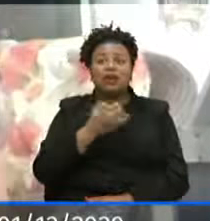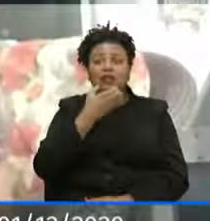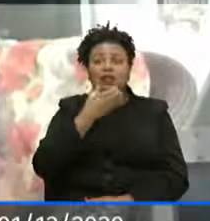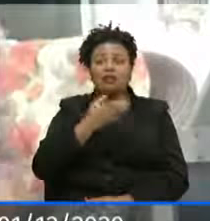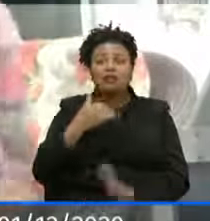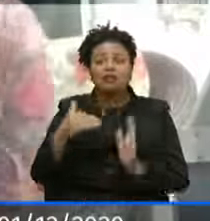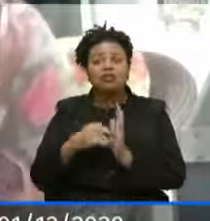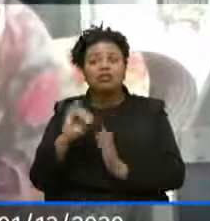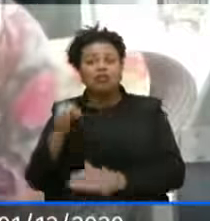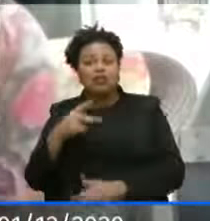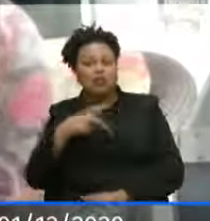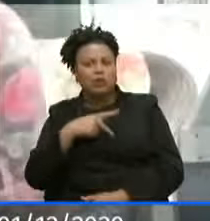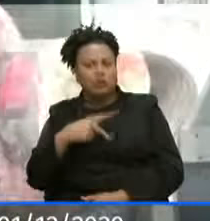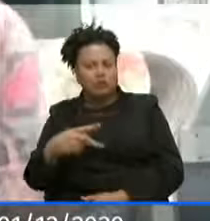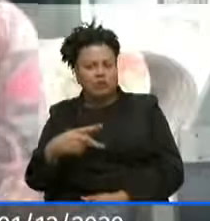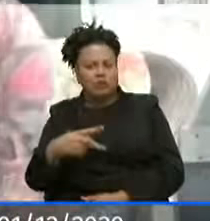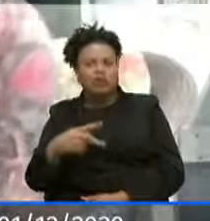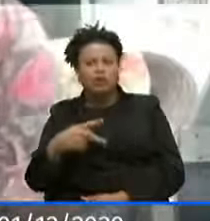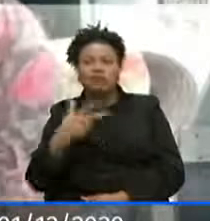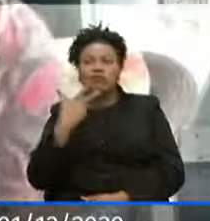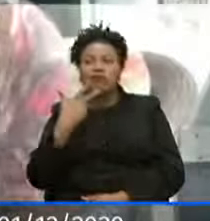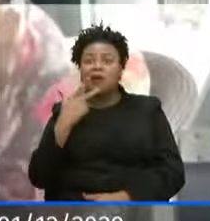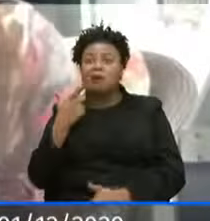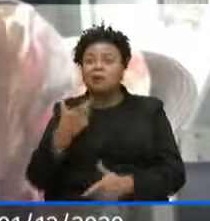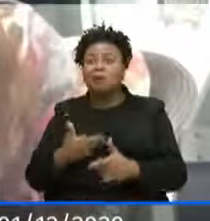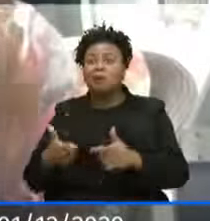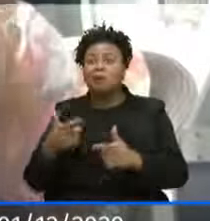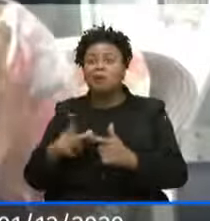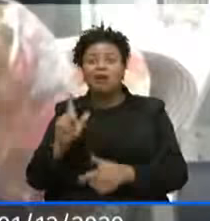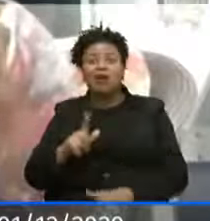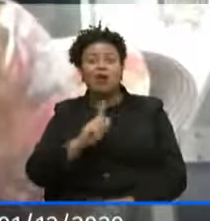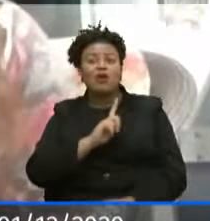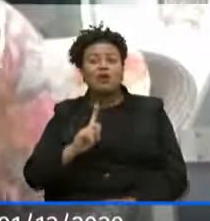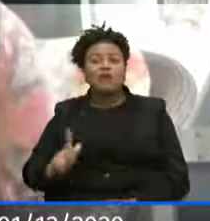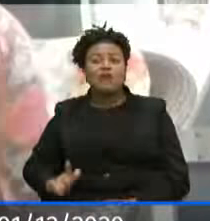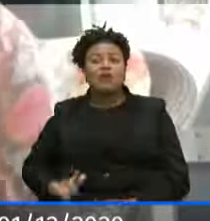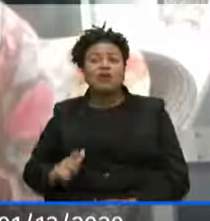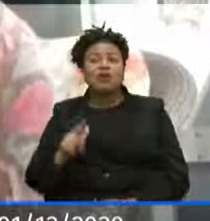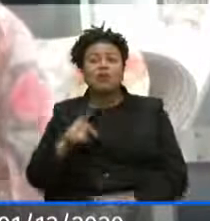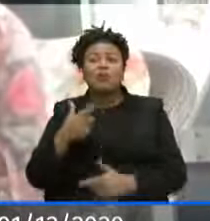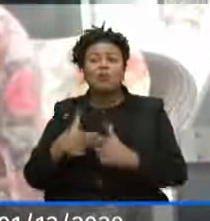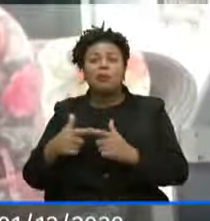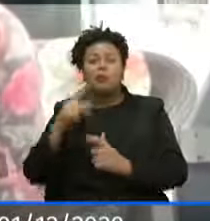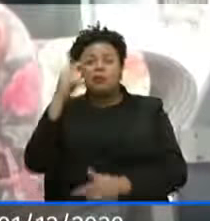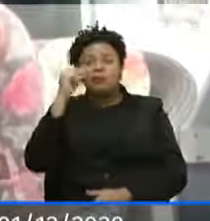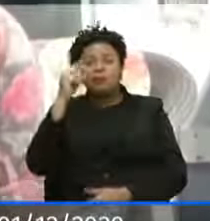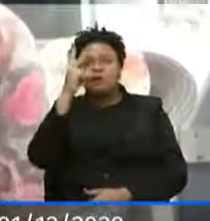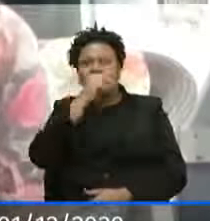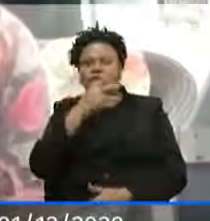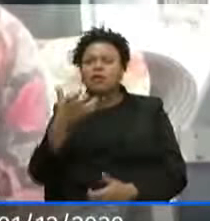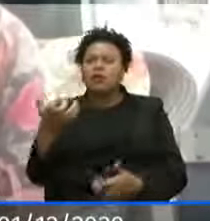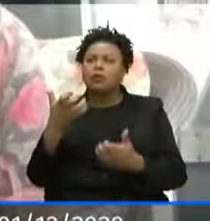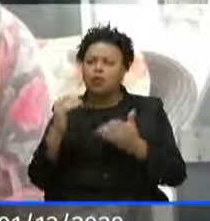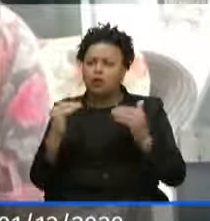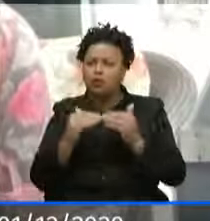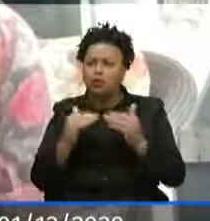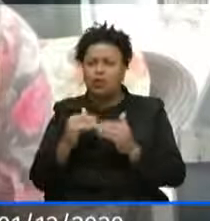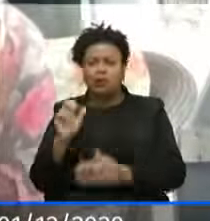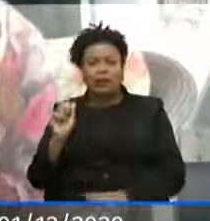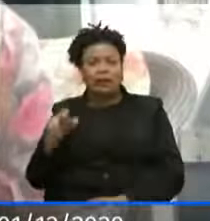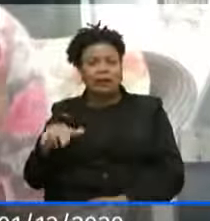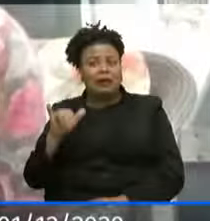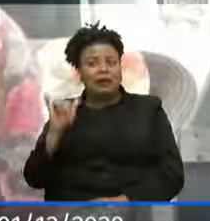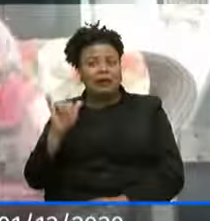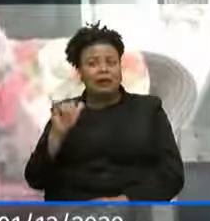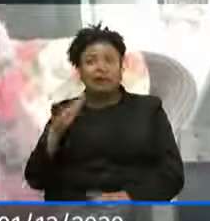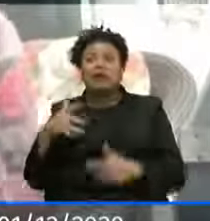o presidente da República diz que o problema é dos governadores e dos prefeitos. Eu quero concordar com a Anny quando diz: